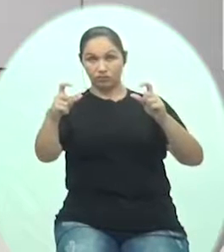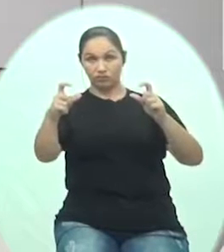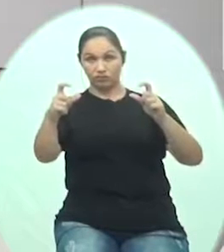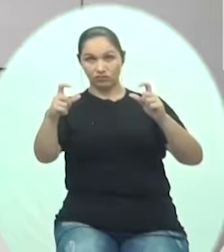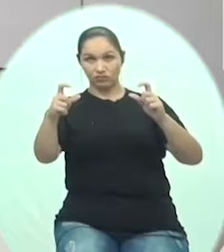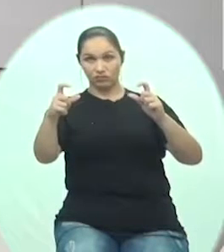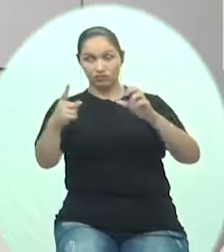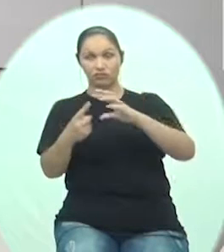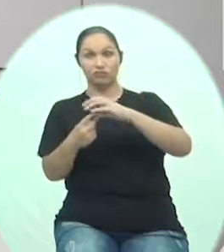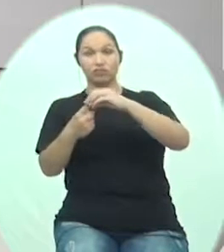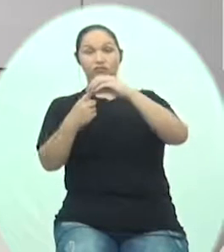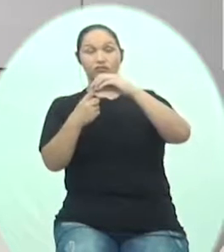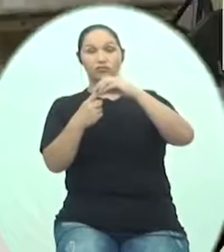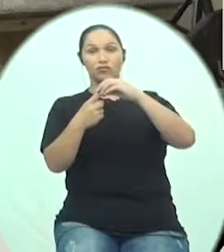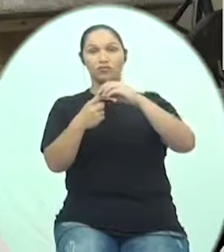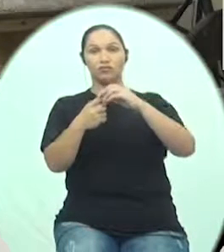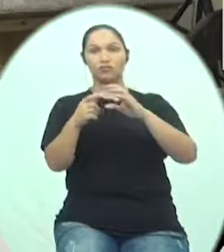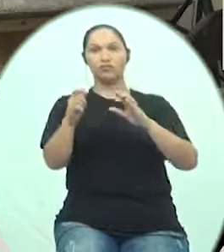C